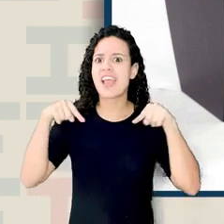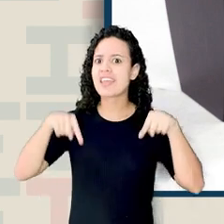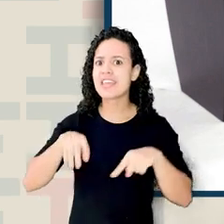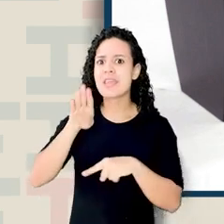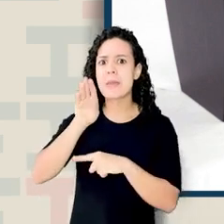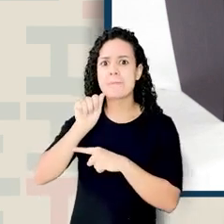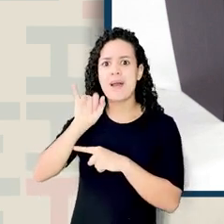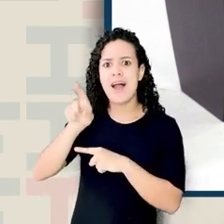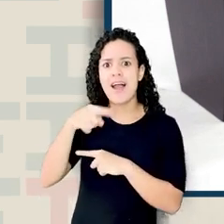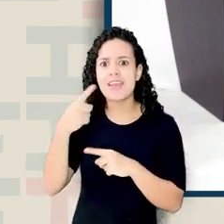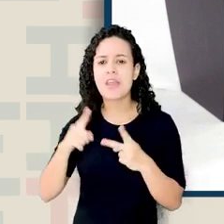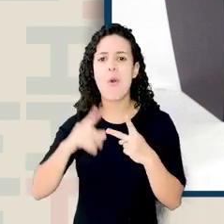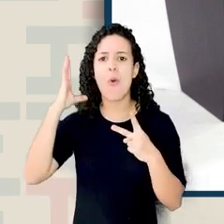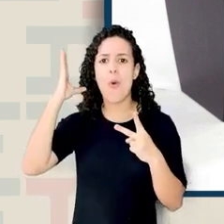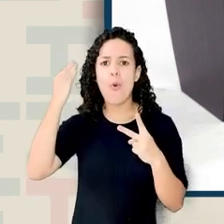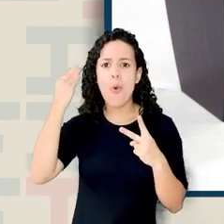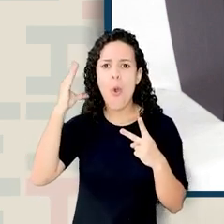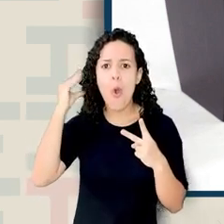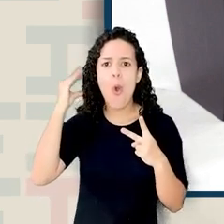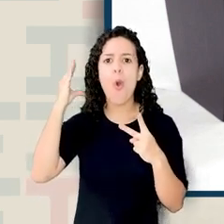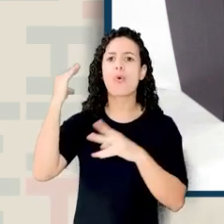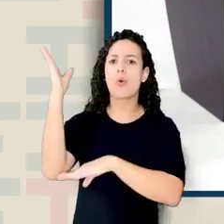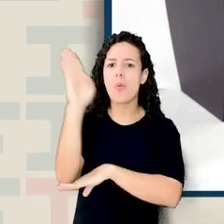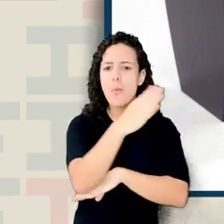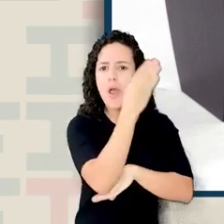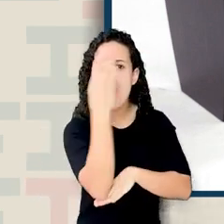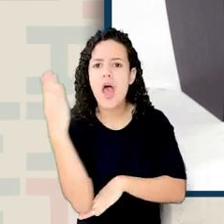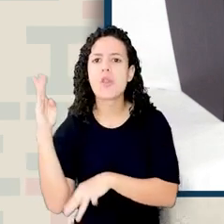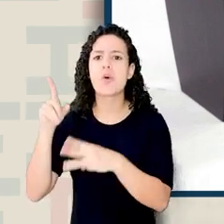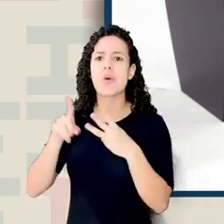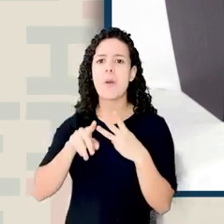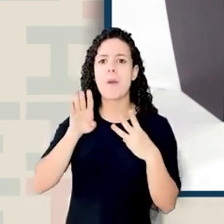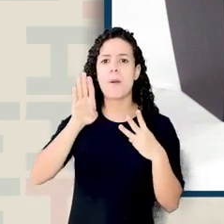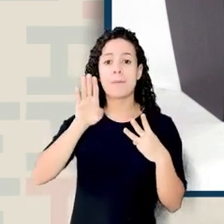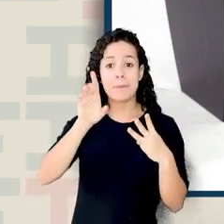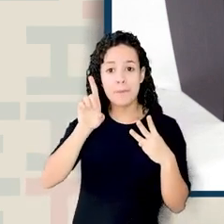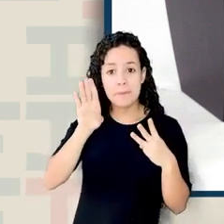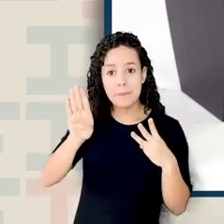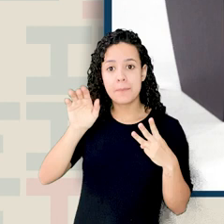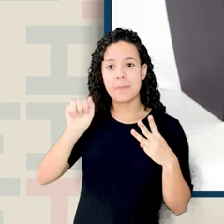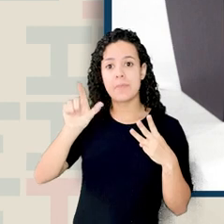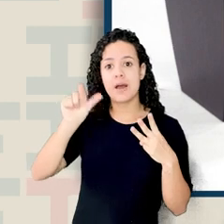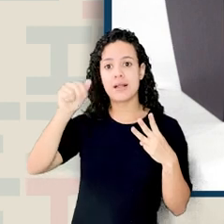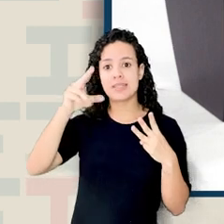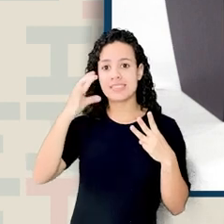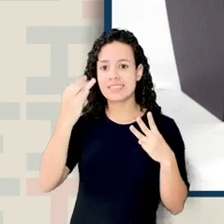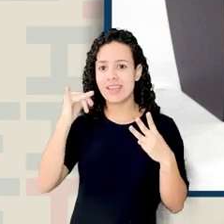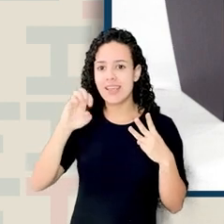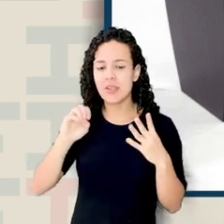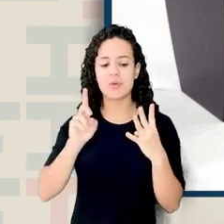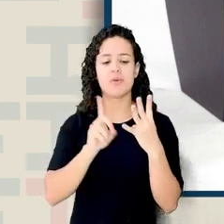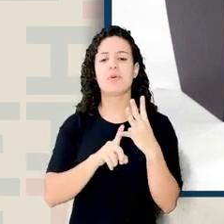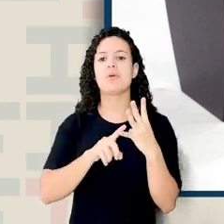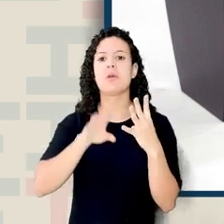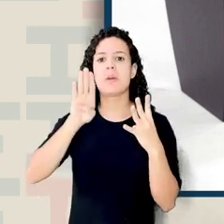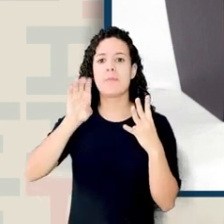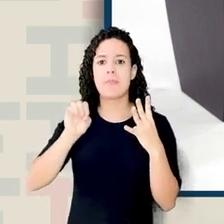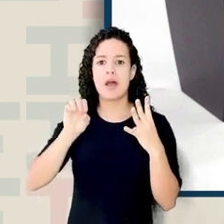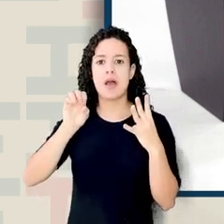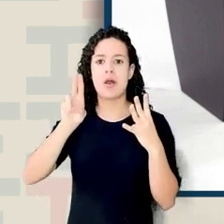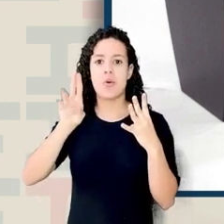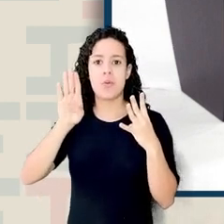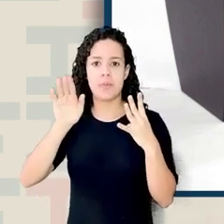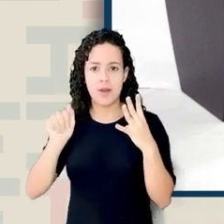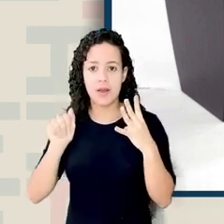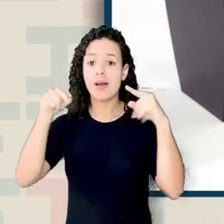baião, coco de maracatu, balanceio e o famoso baobá, que aqui no Ceará foi